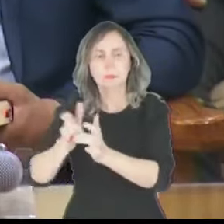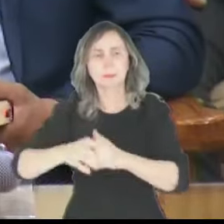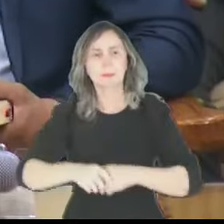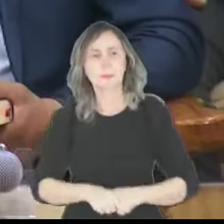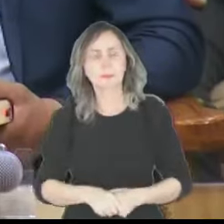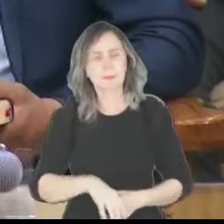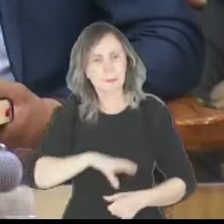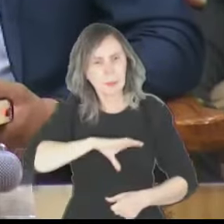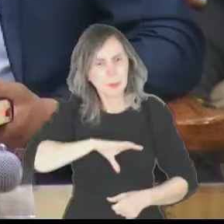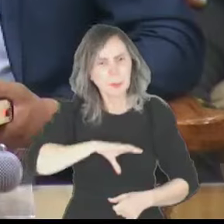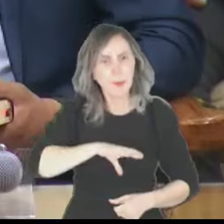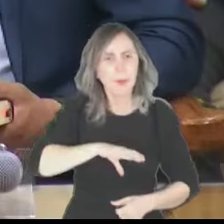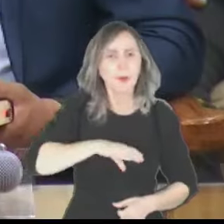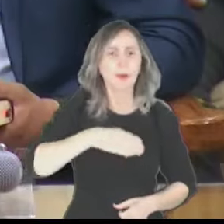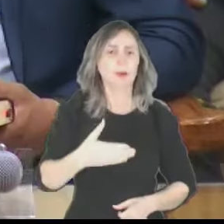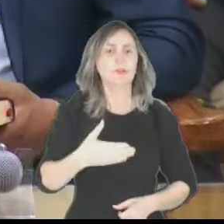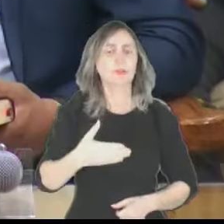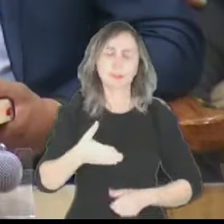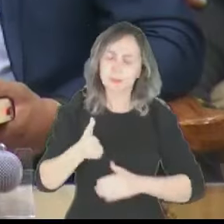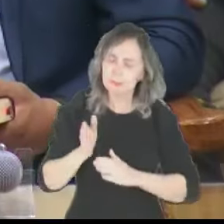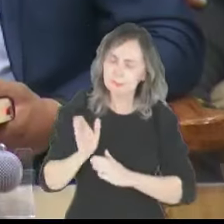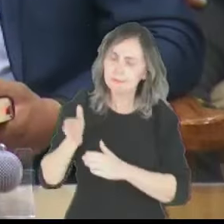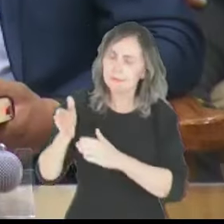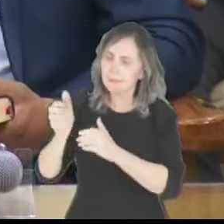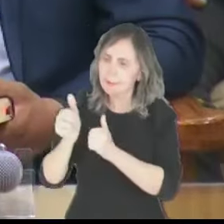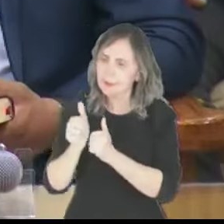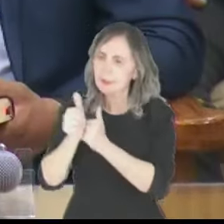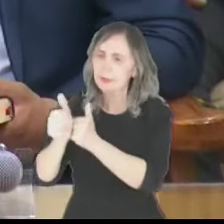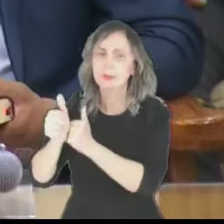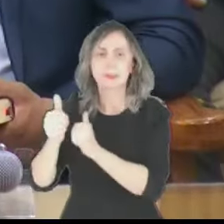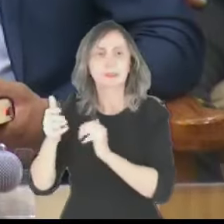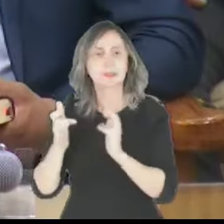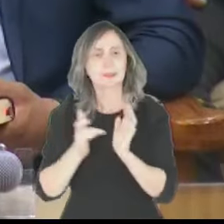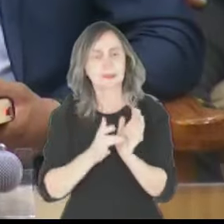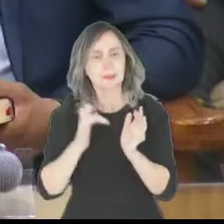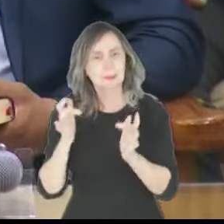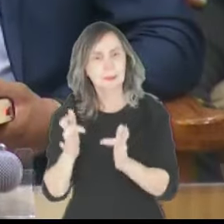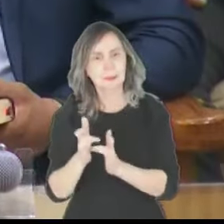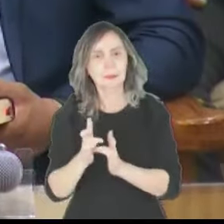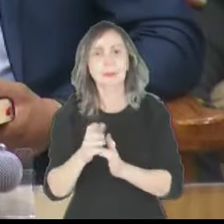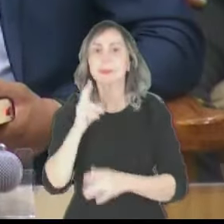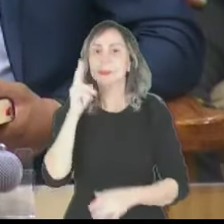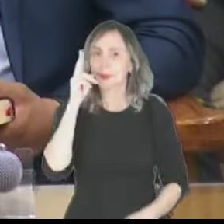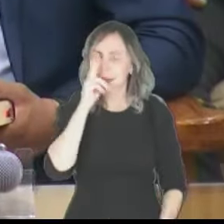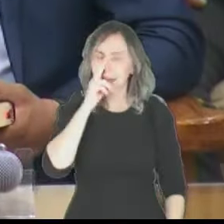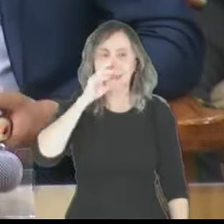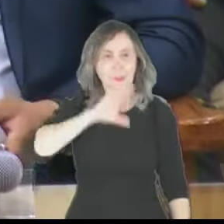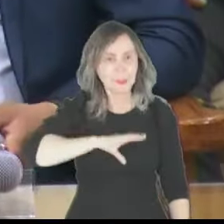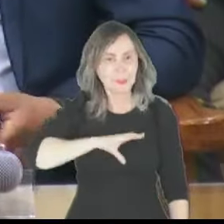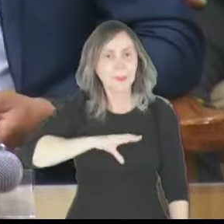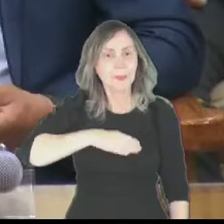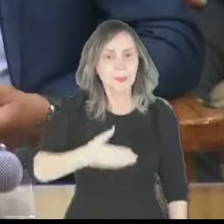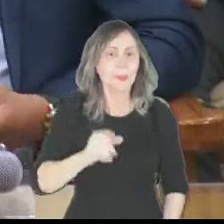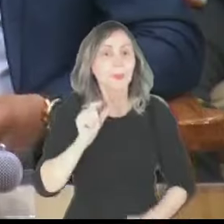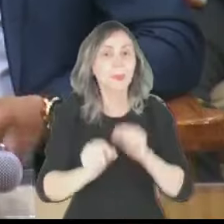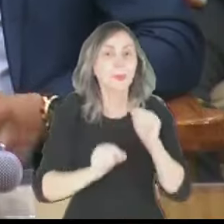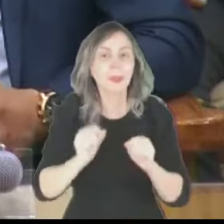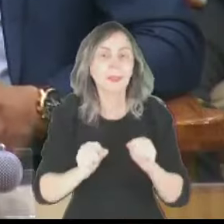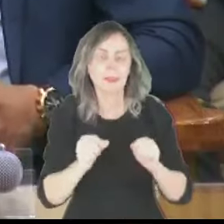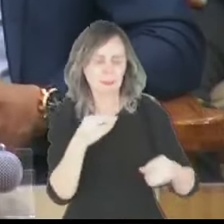Coragem para seguir a Jesus. E o crente corajoso é aquele que renuncia ao pecado.